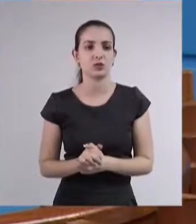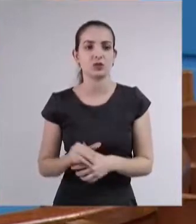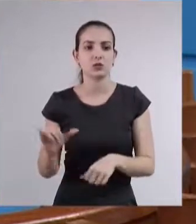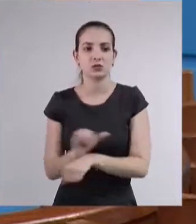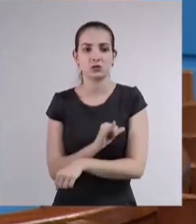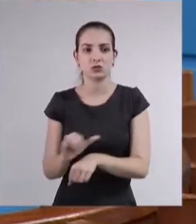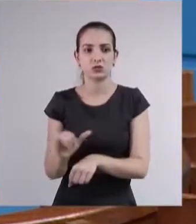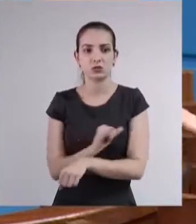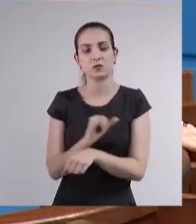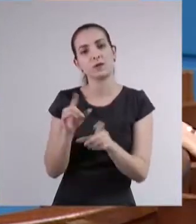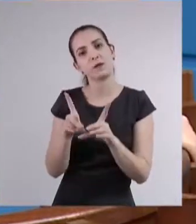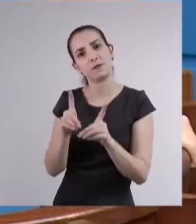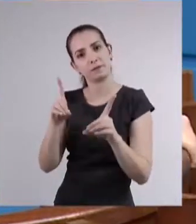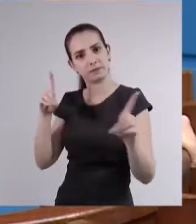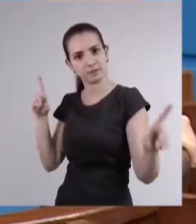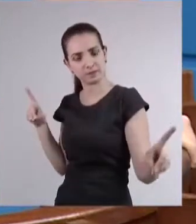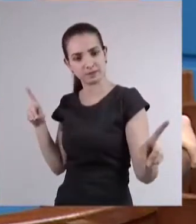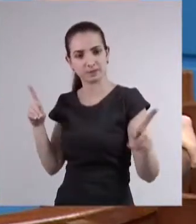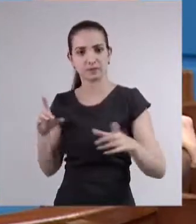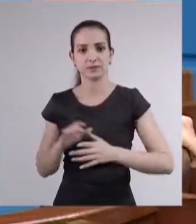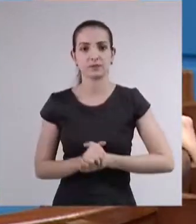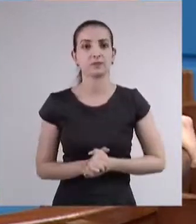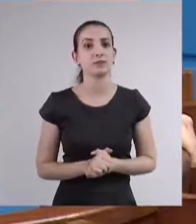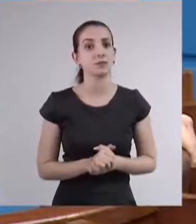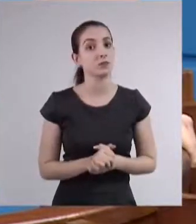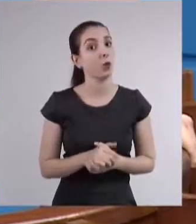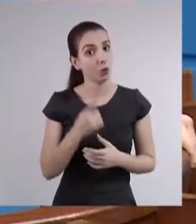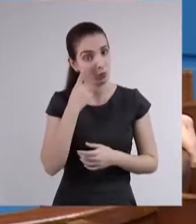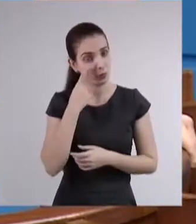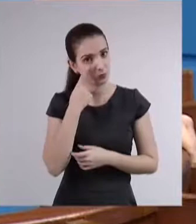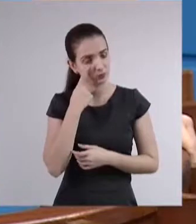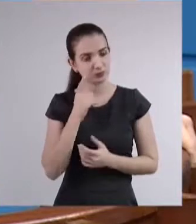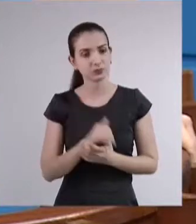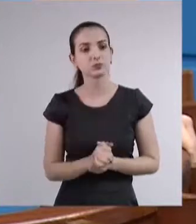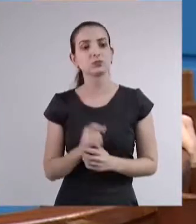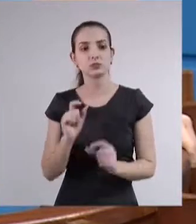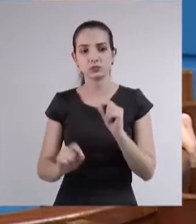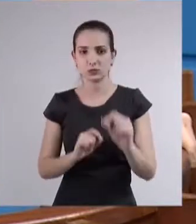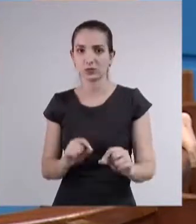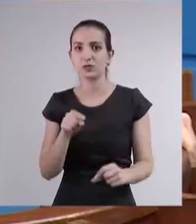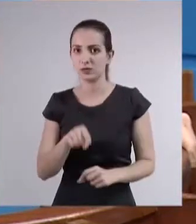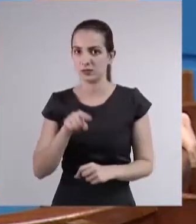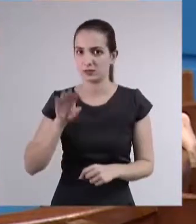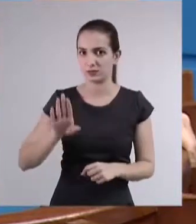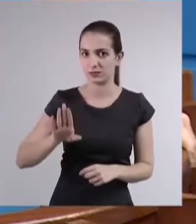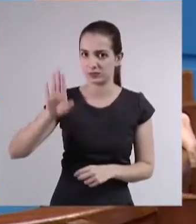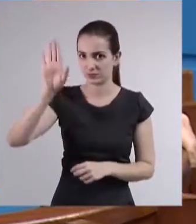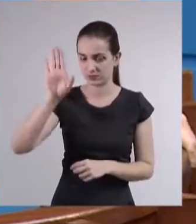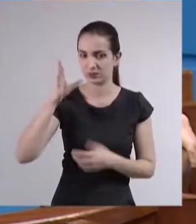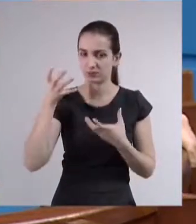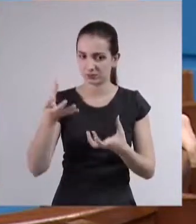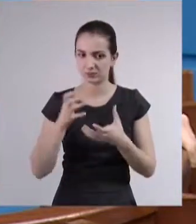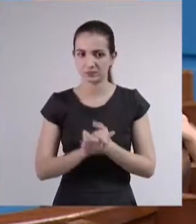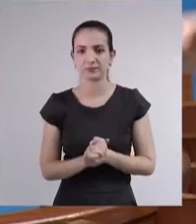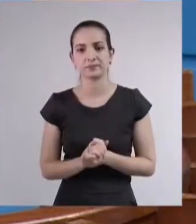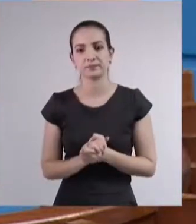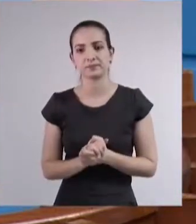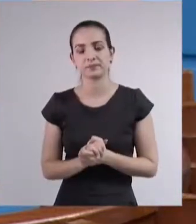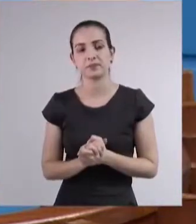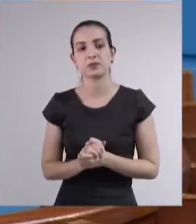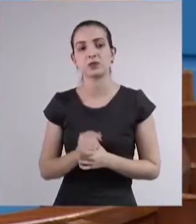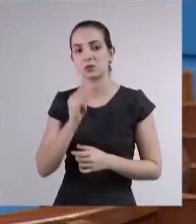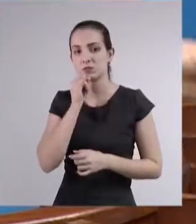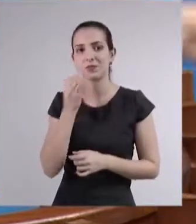educação à distância. Olha só, o que esse candidato está propondo. Ou seja,